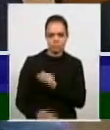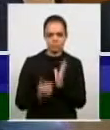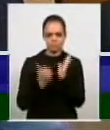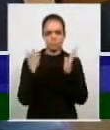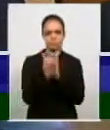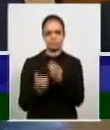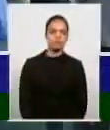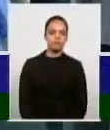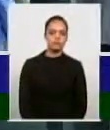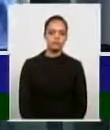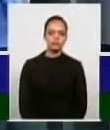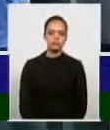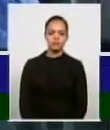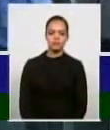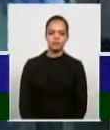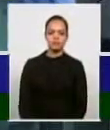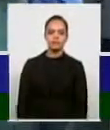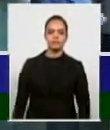membros.